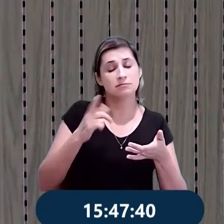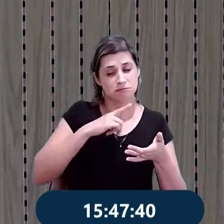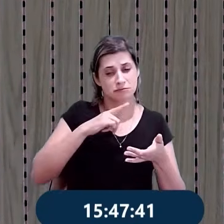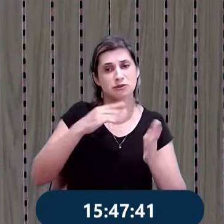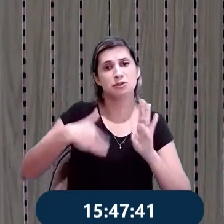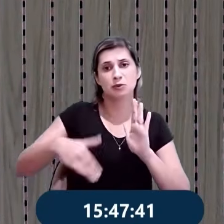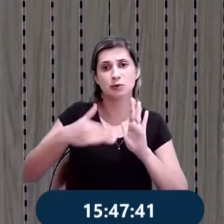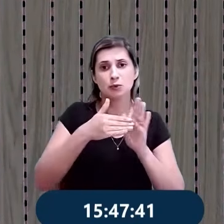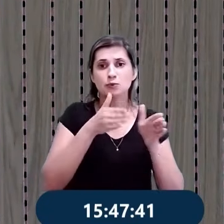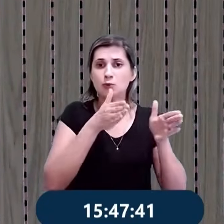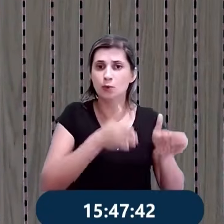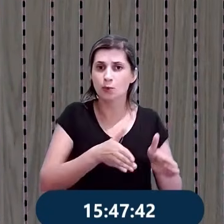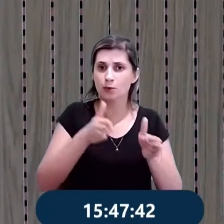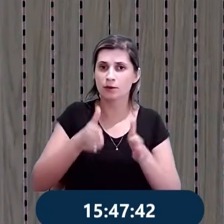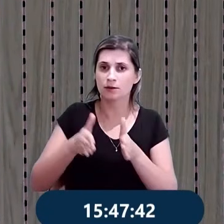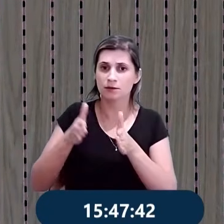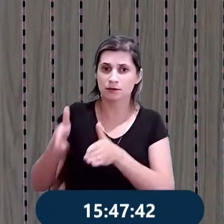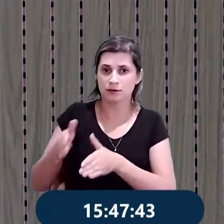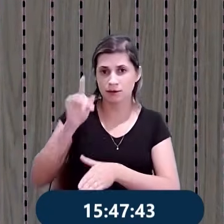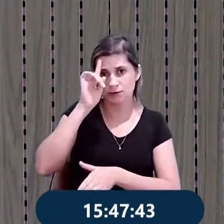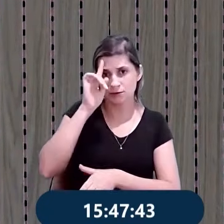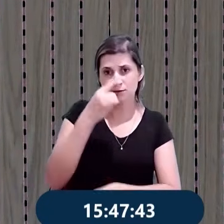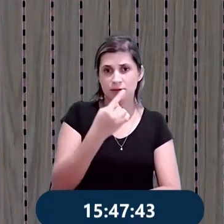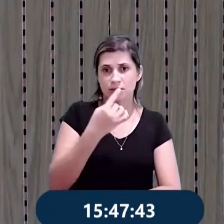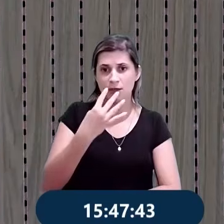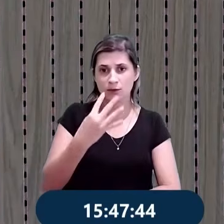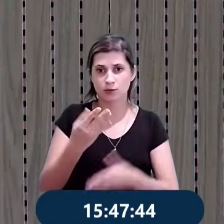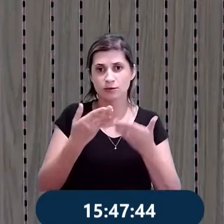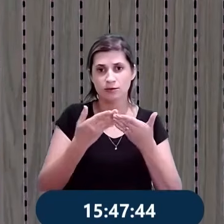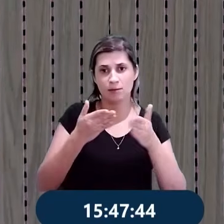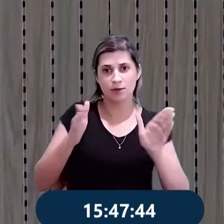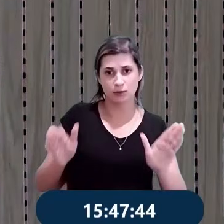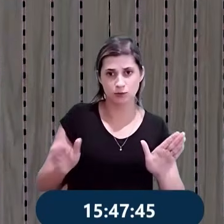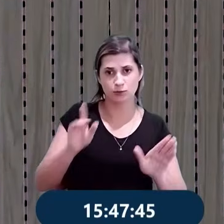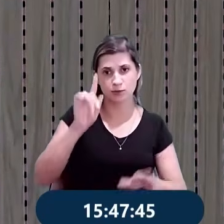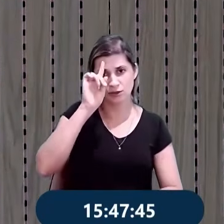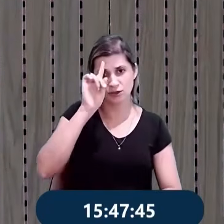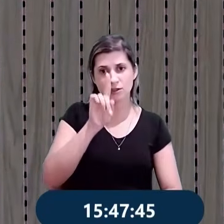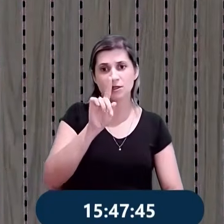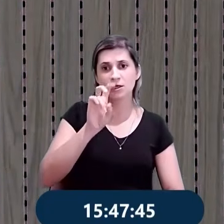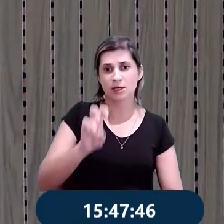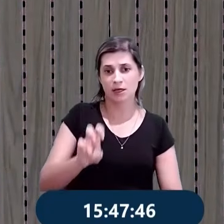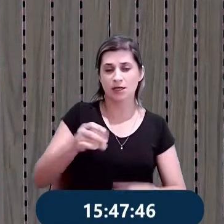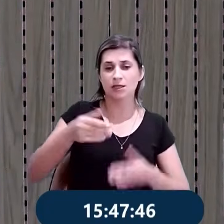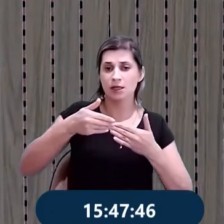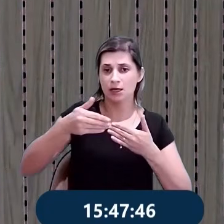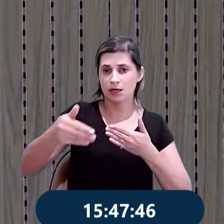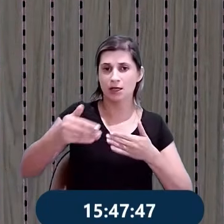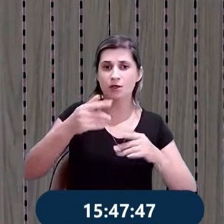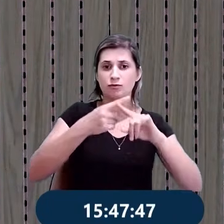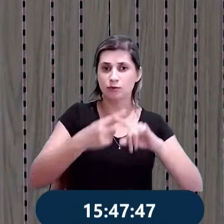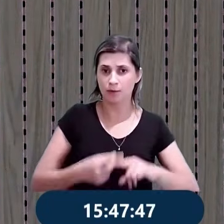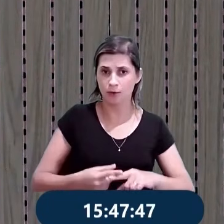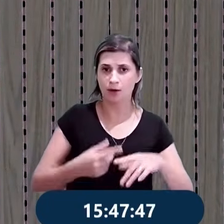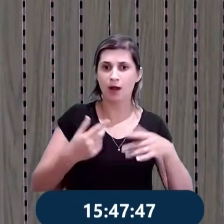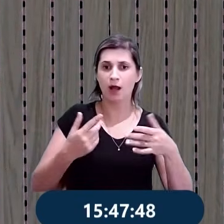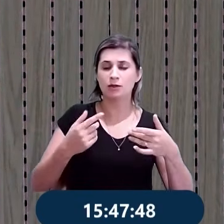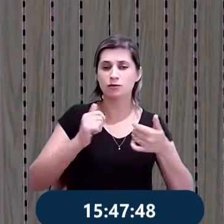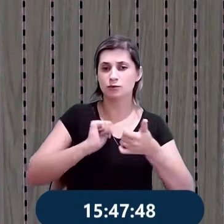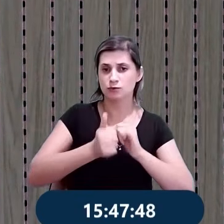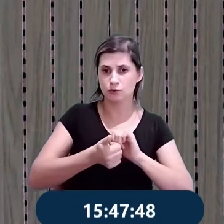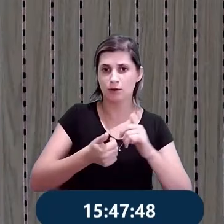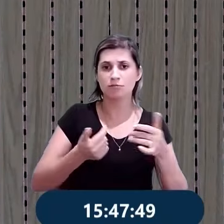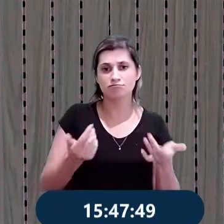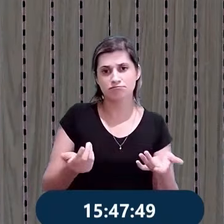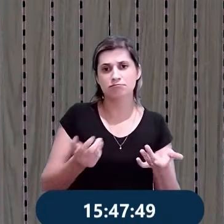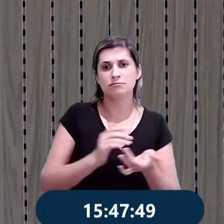a abertura, dia 15 o início, e foi estabelecido por critérios e por datas. Então eu vou procurar